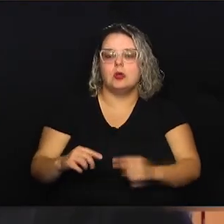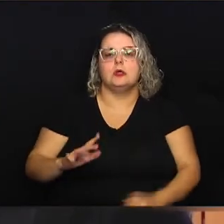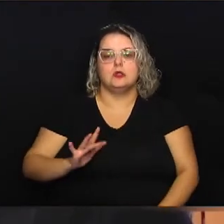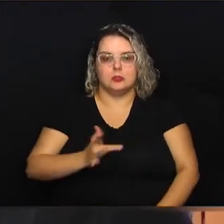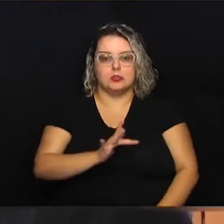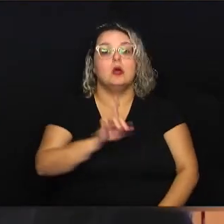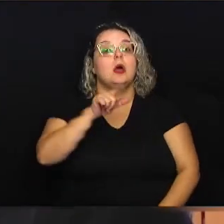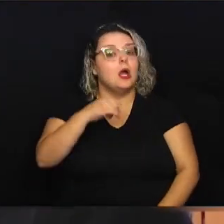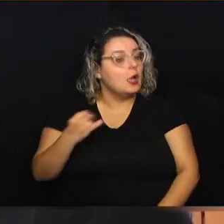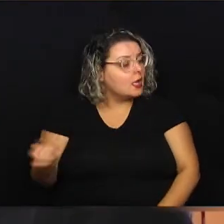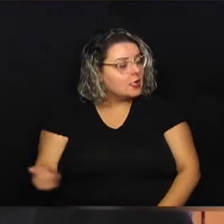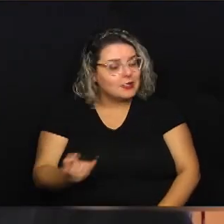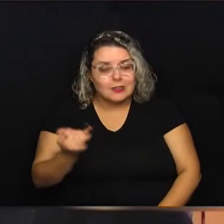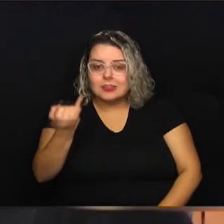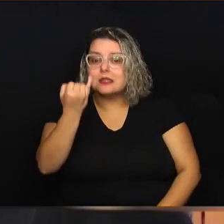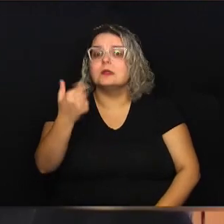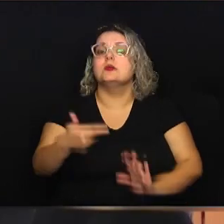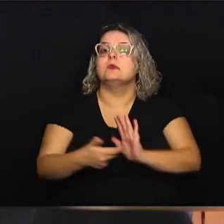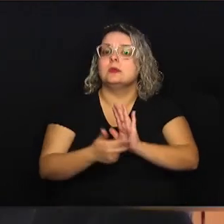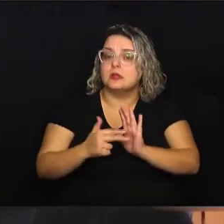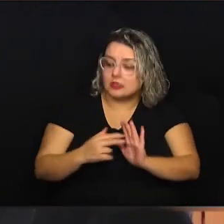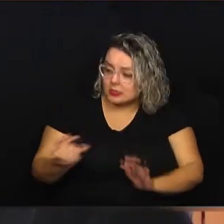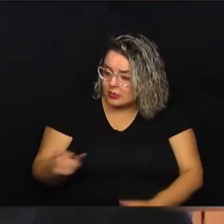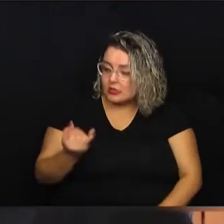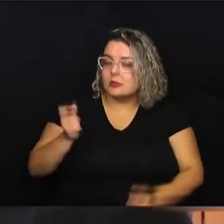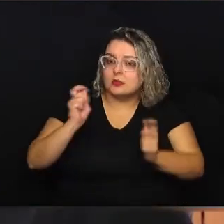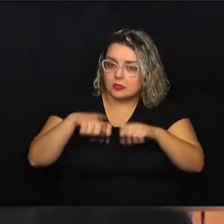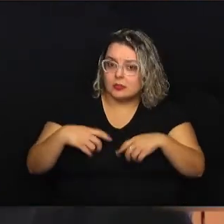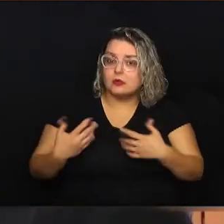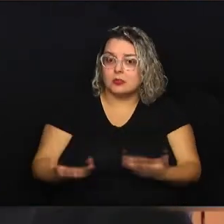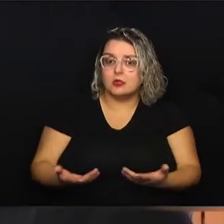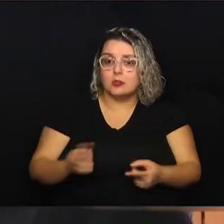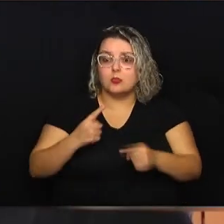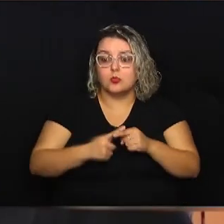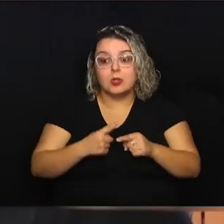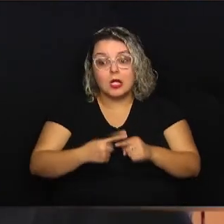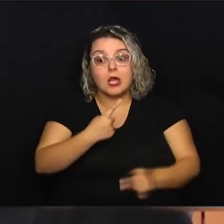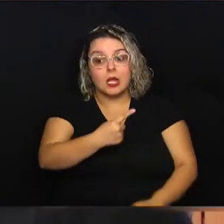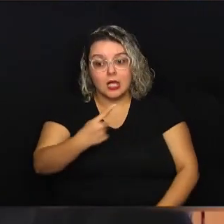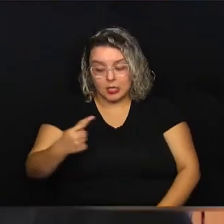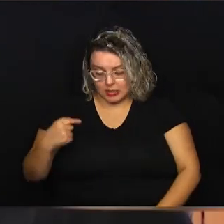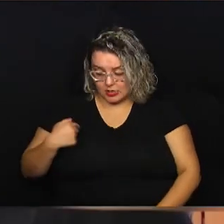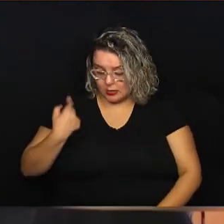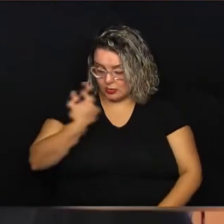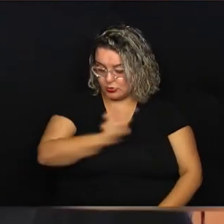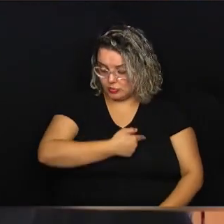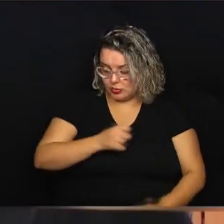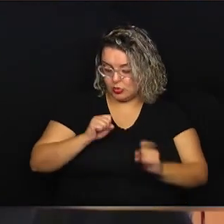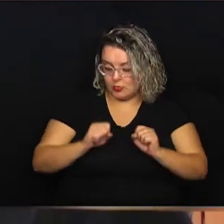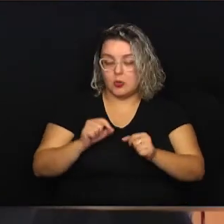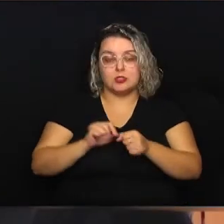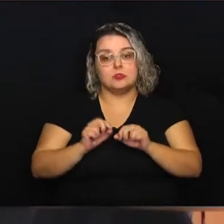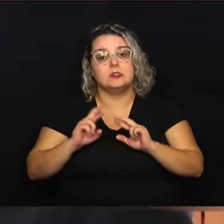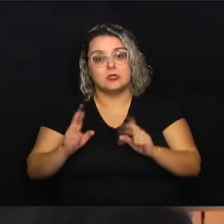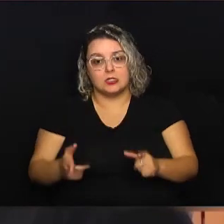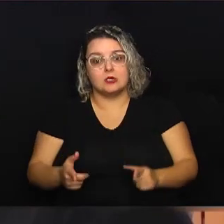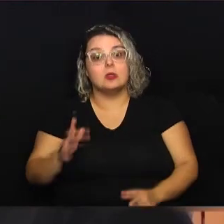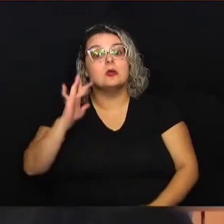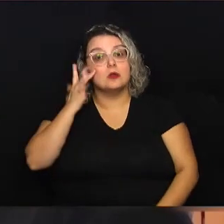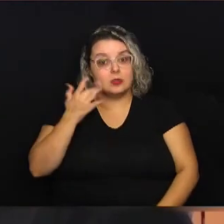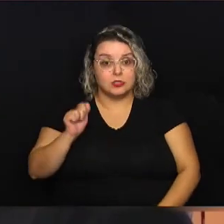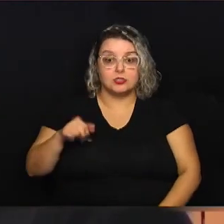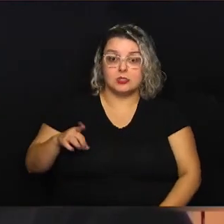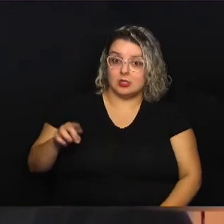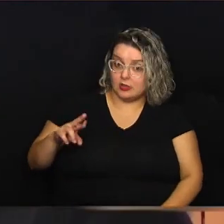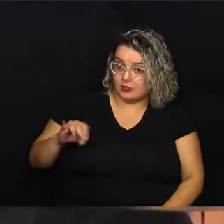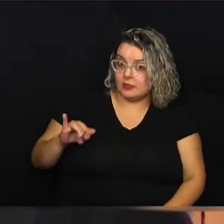extremamente importante, ela é significativa, ela é eficaz, porque cada um de nós pode fazer diferença. Eu acho que a Andrea,